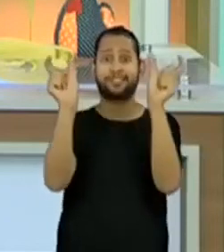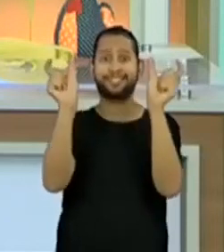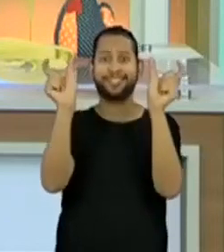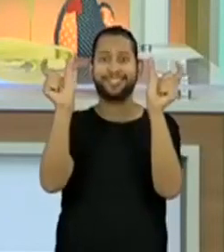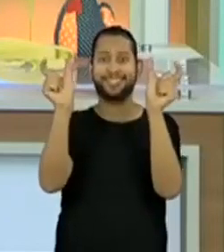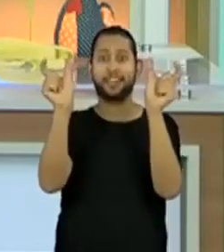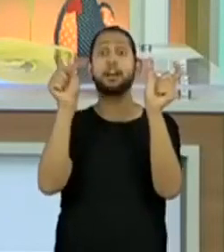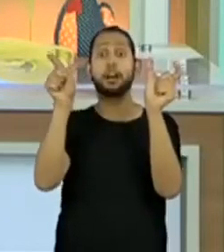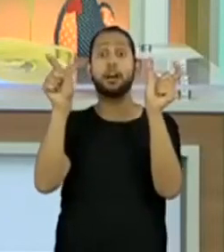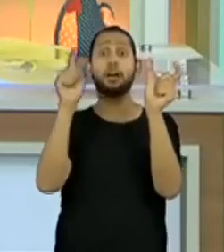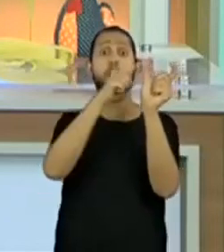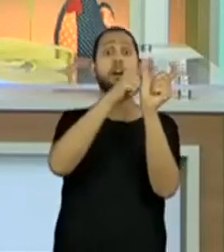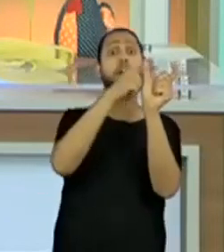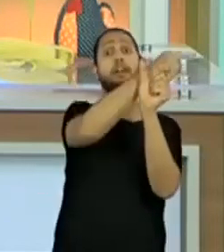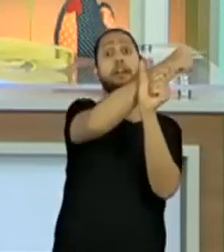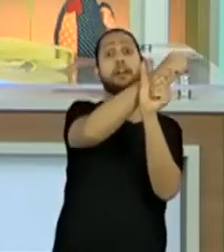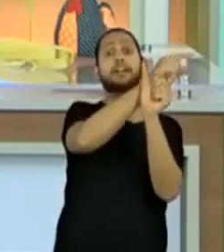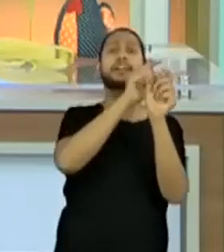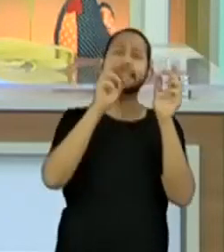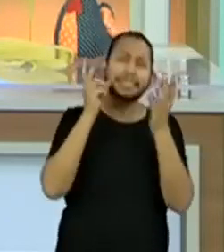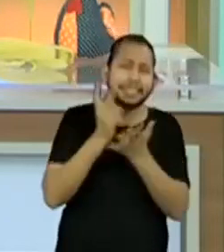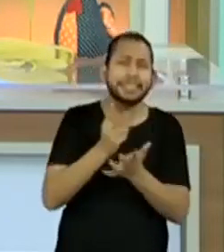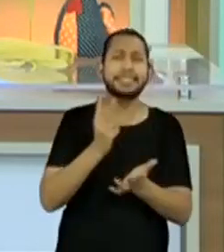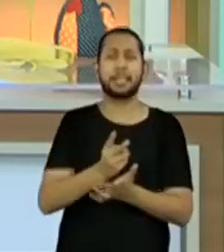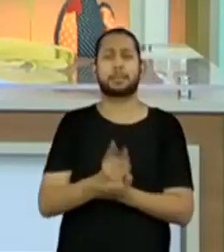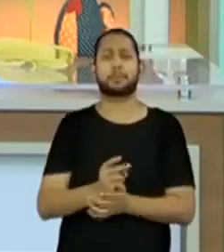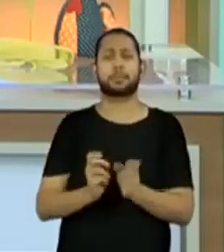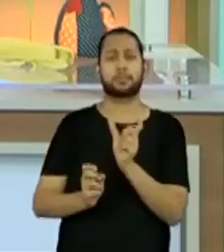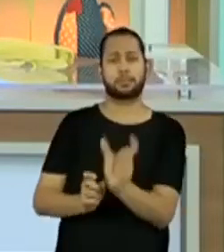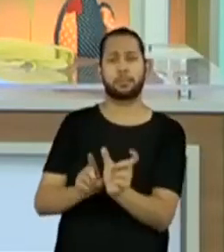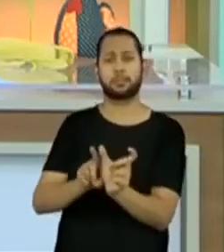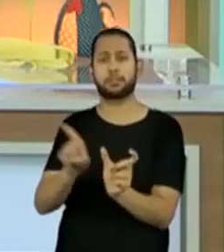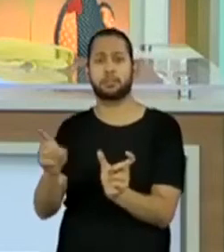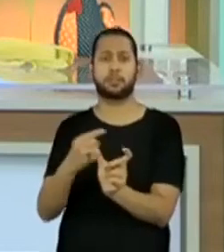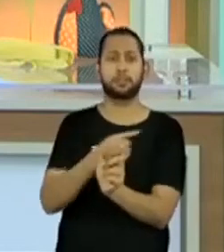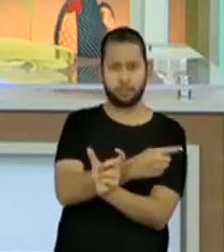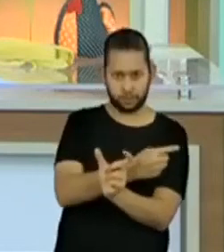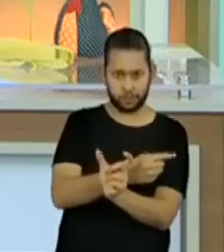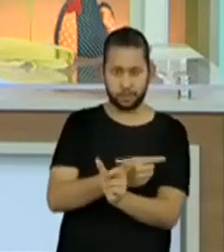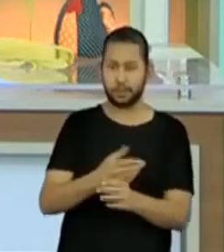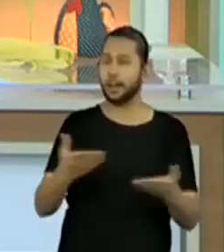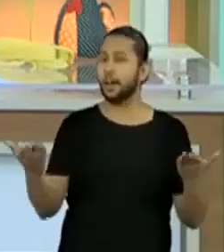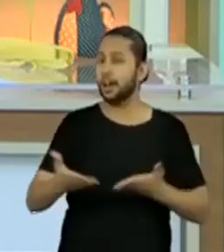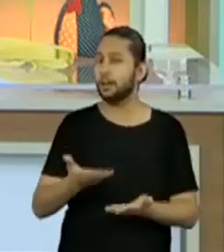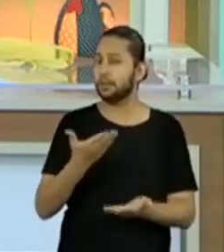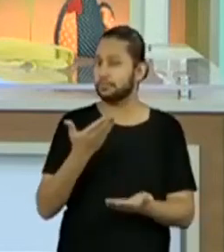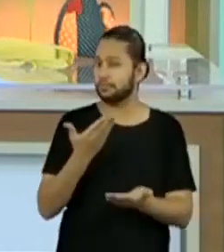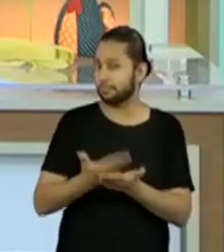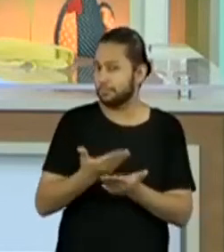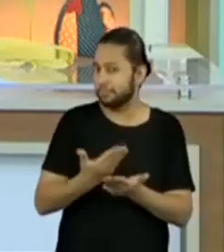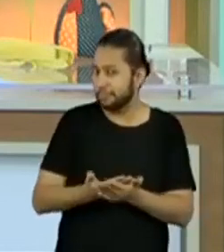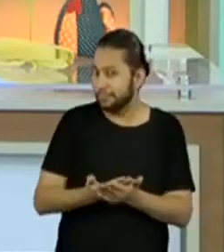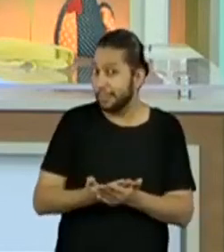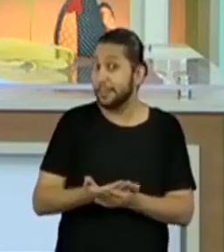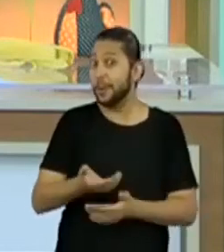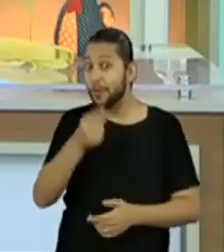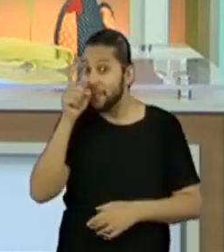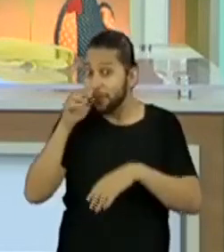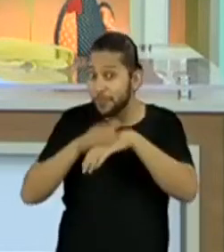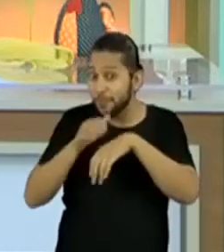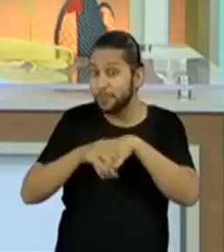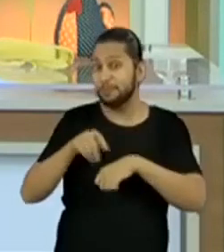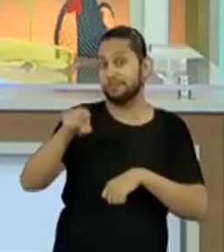essa energia. Tudo bem? Então vamos agora para uma proposta aí de atividade e participação